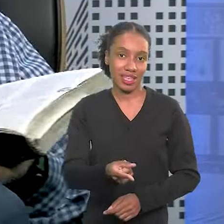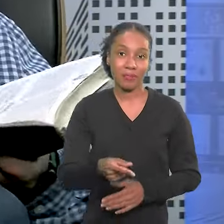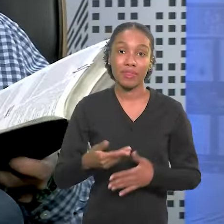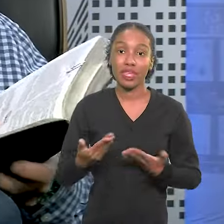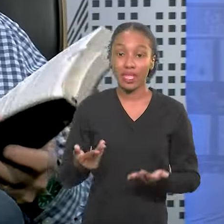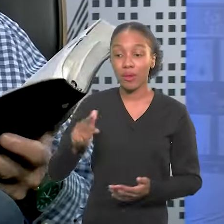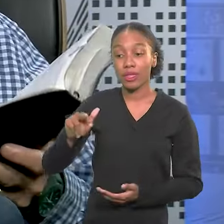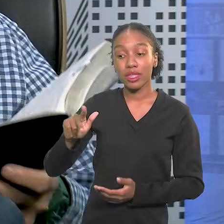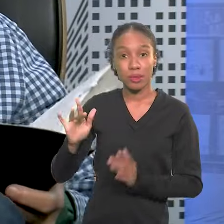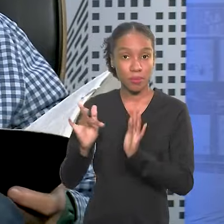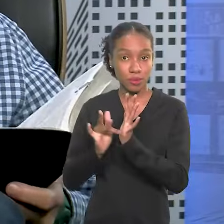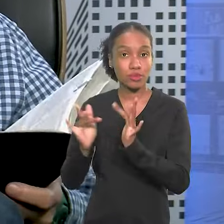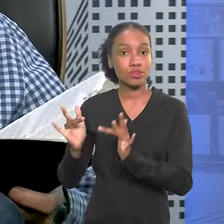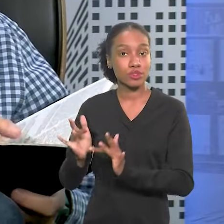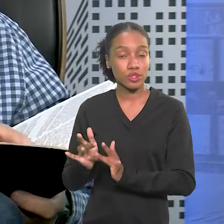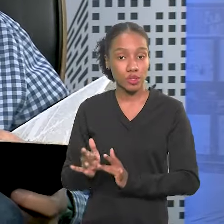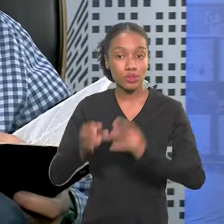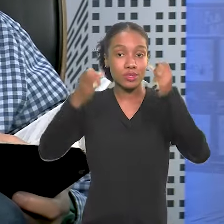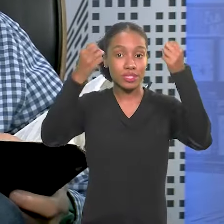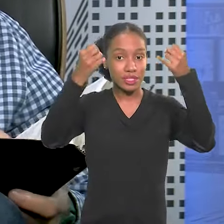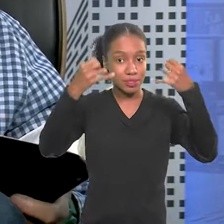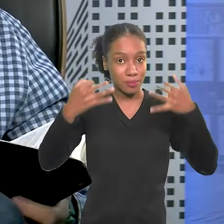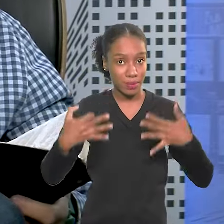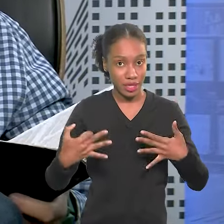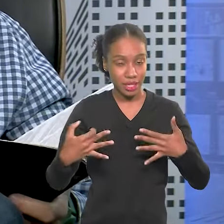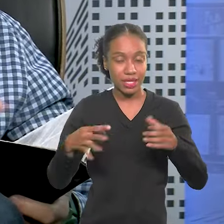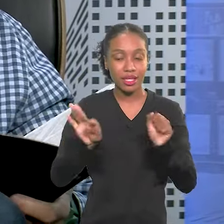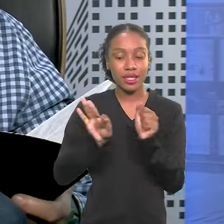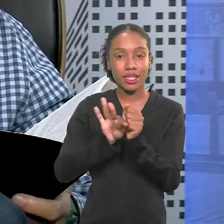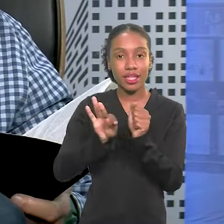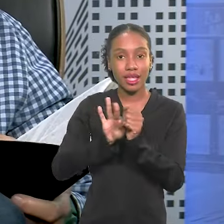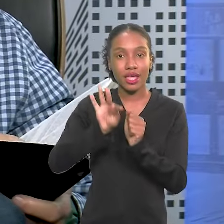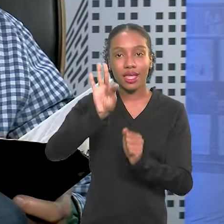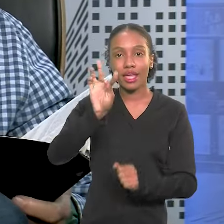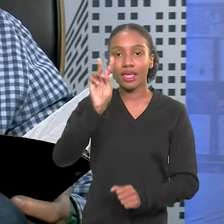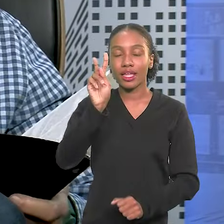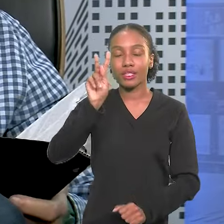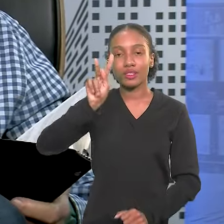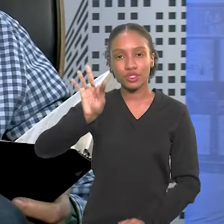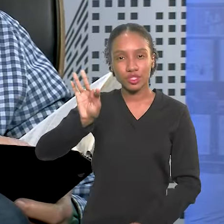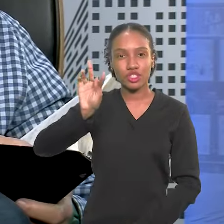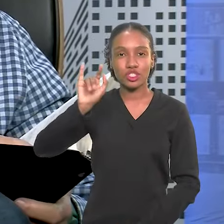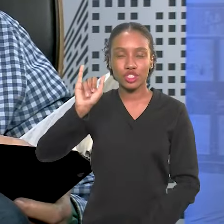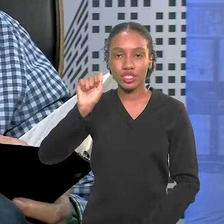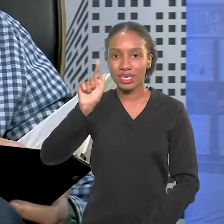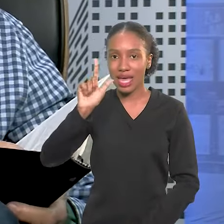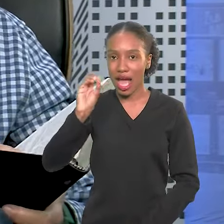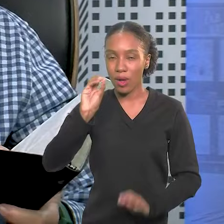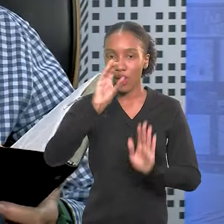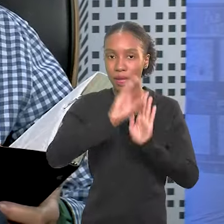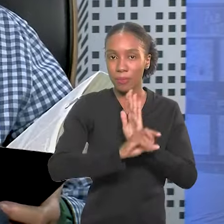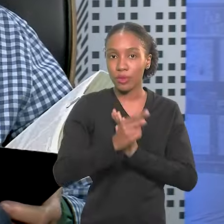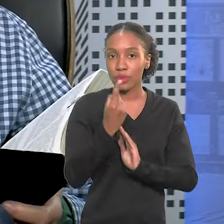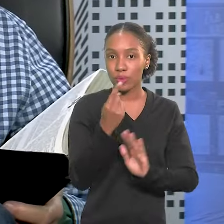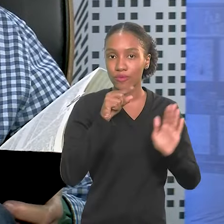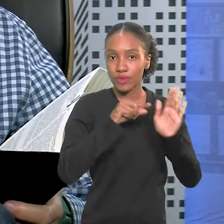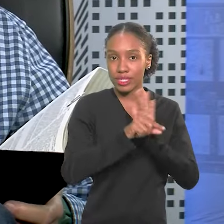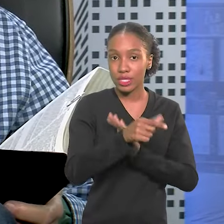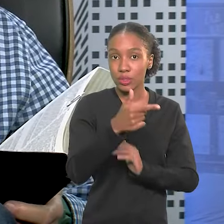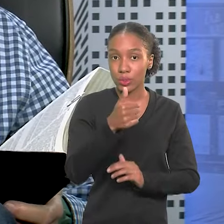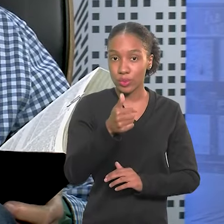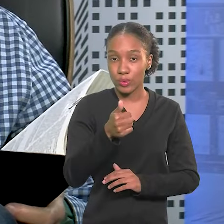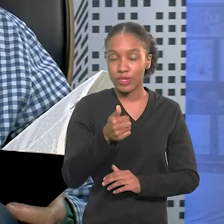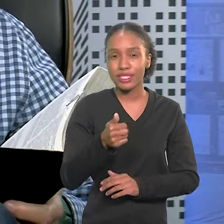o irmão do Senhor Jesus desde esse texto para mim para você olha Tiago Capítulo 1 Versículo de número 12